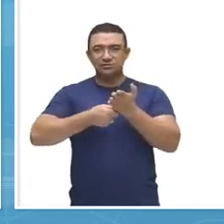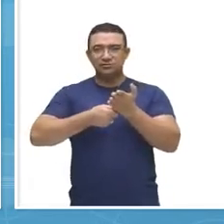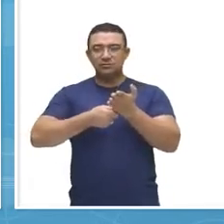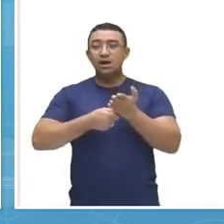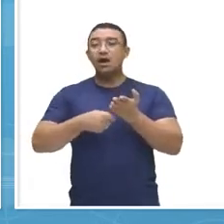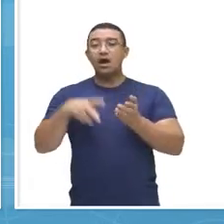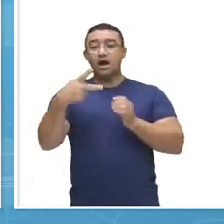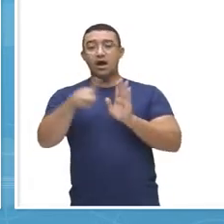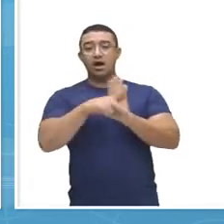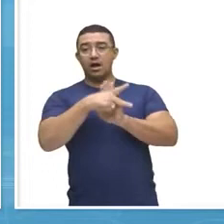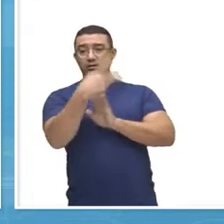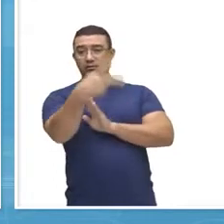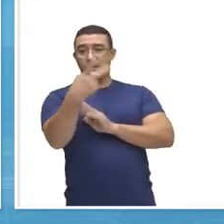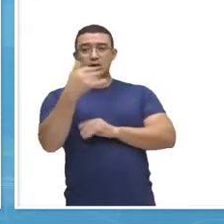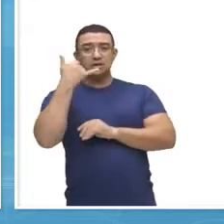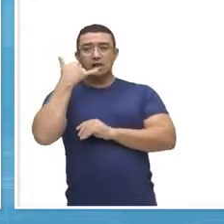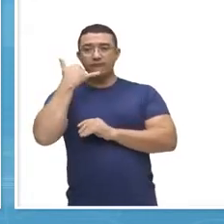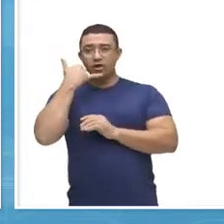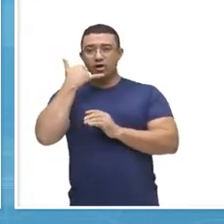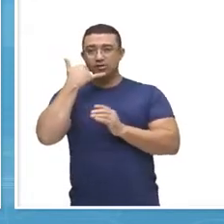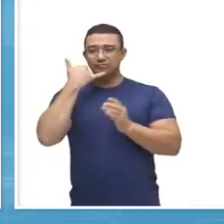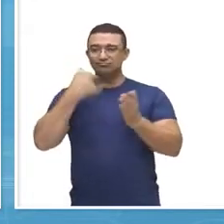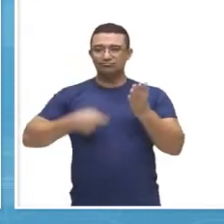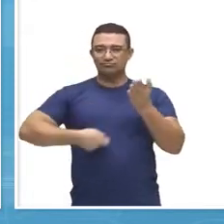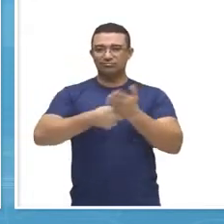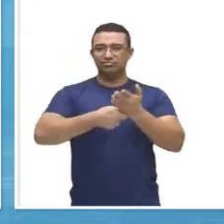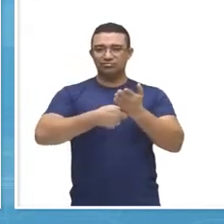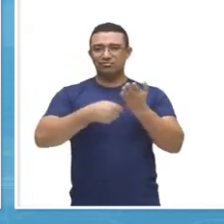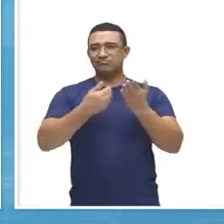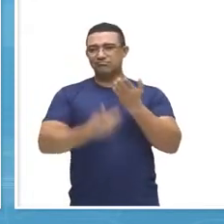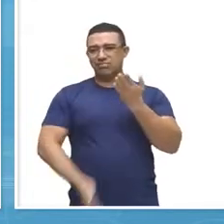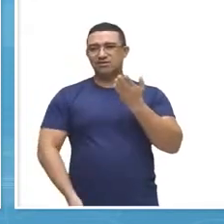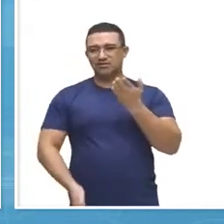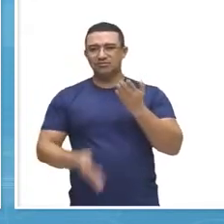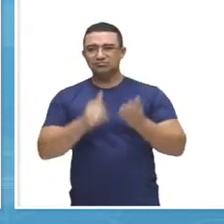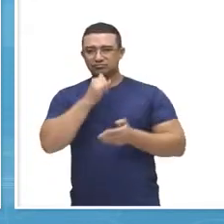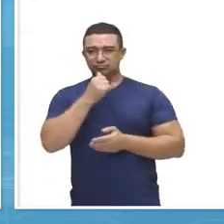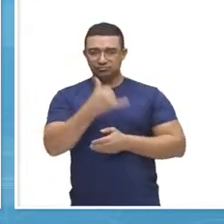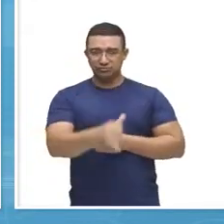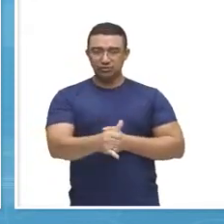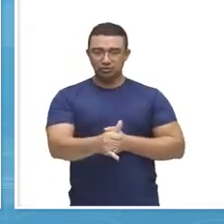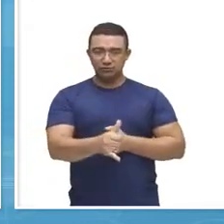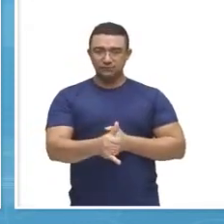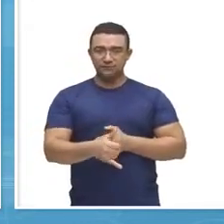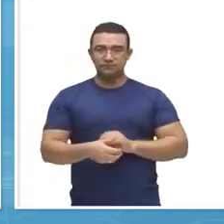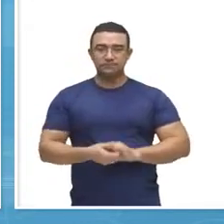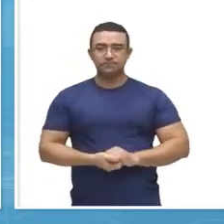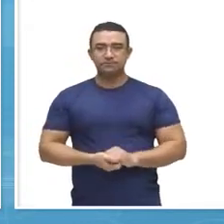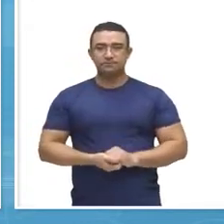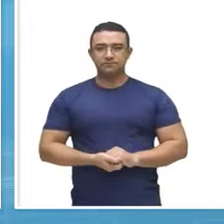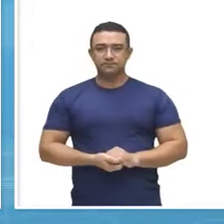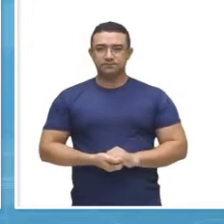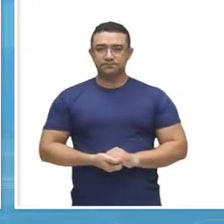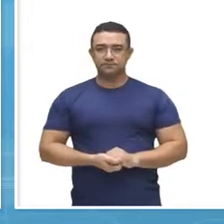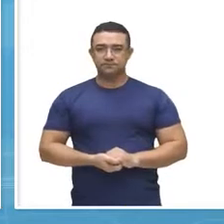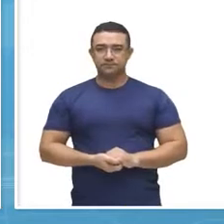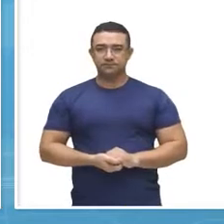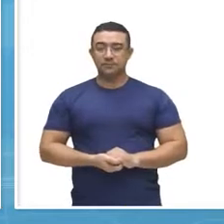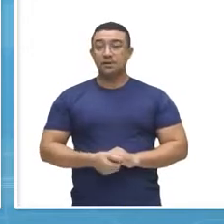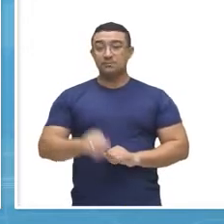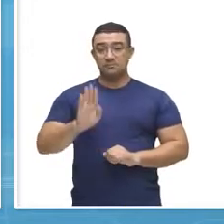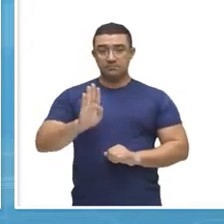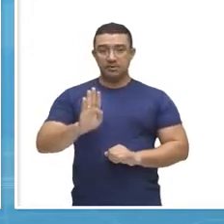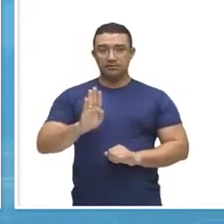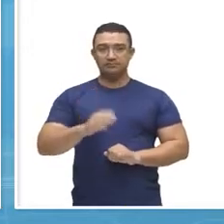telefone descarregou. Nós estamos falando da bateria, obviamente, mas fica evidente pelo contexto, então não necessita, né, colocar. Aí na letra